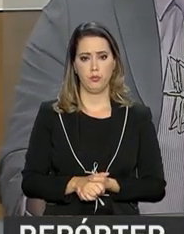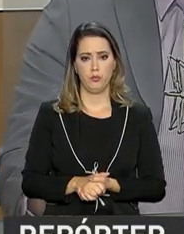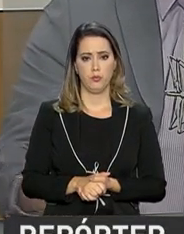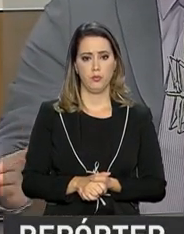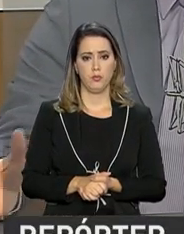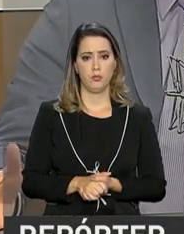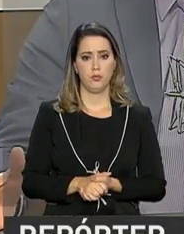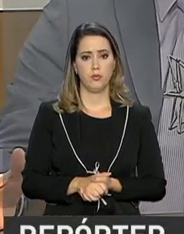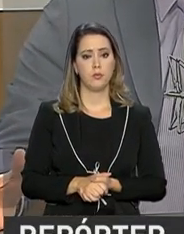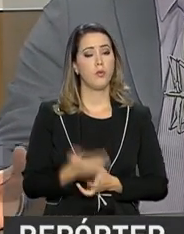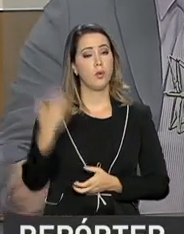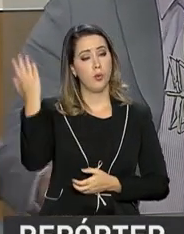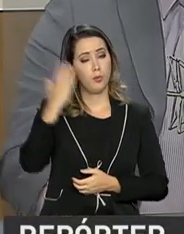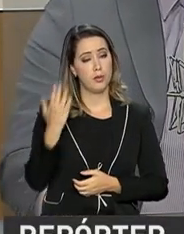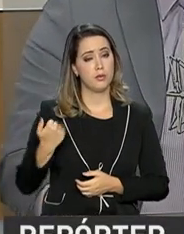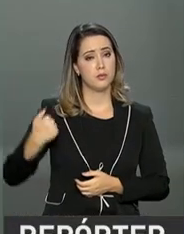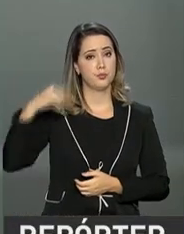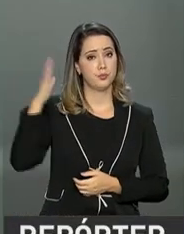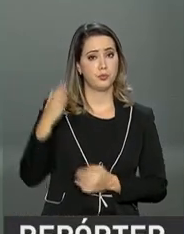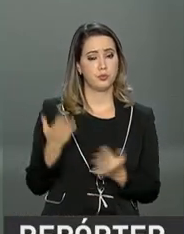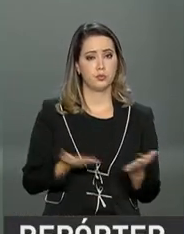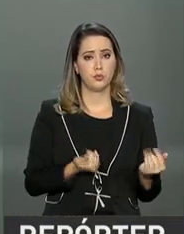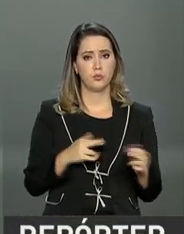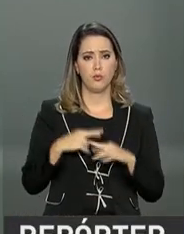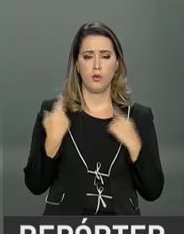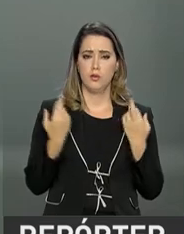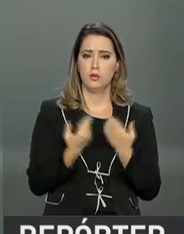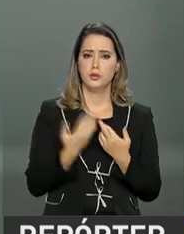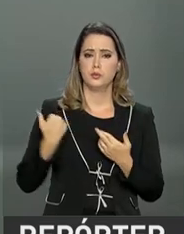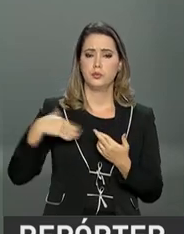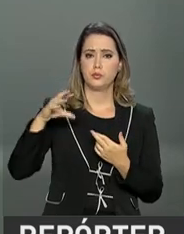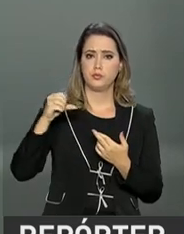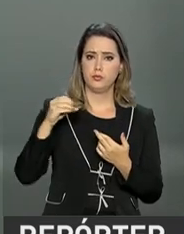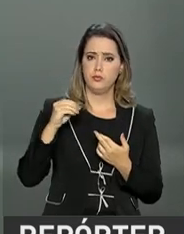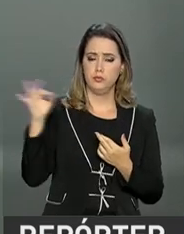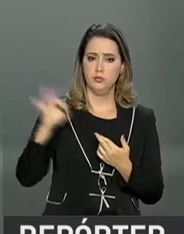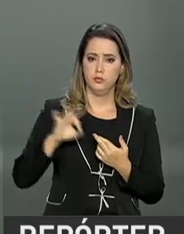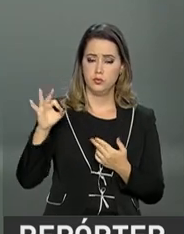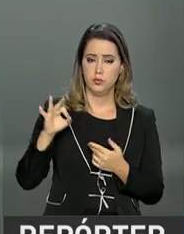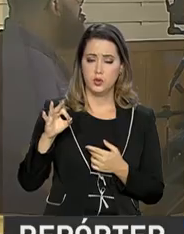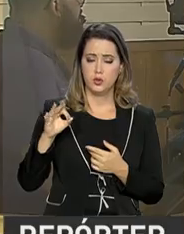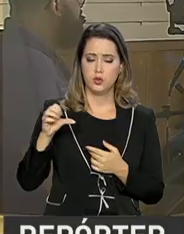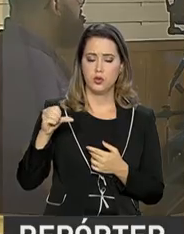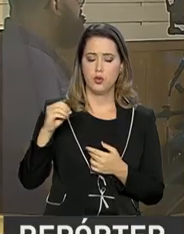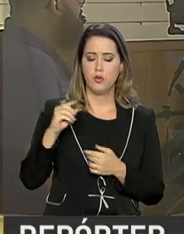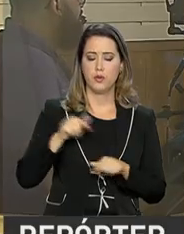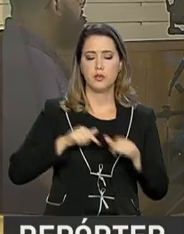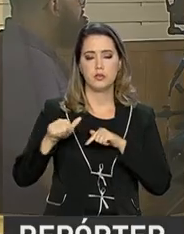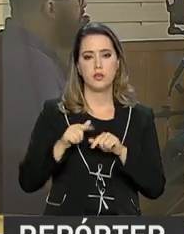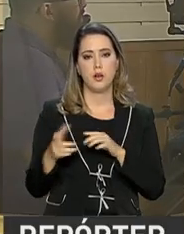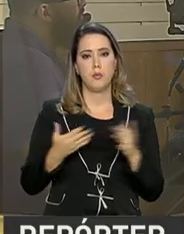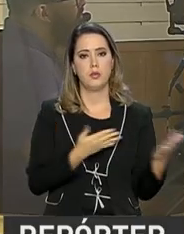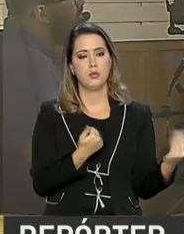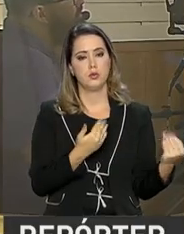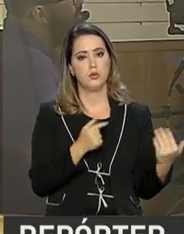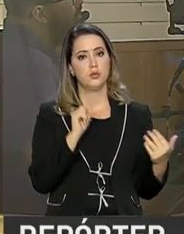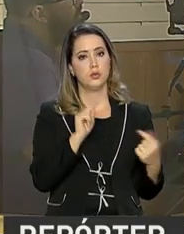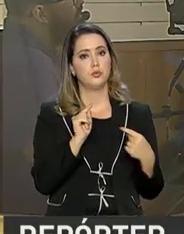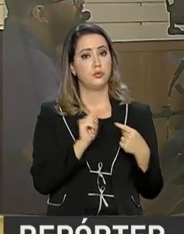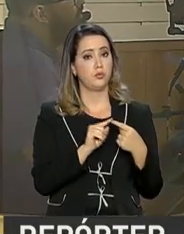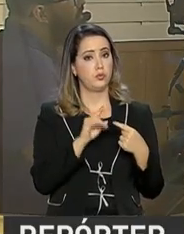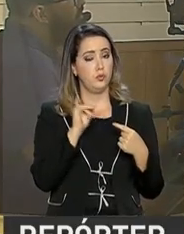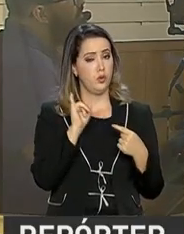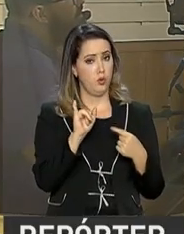secretário o brasil mais jovem é um programa que reúne mais de 90 ações voltadas à juventude entre elas está o item